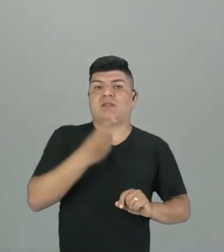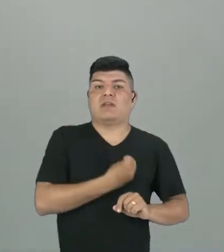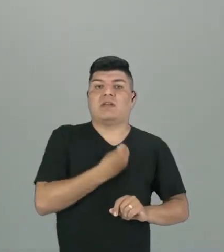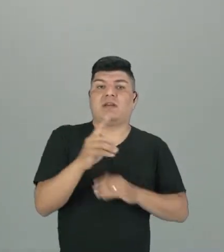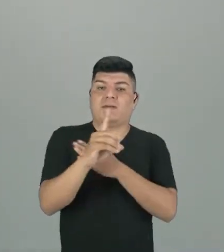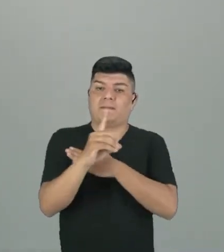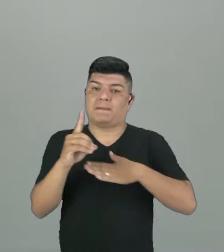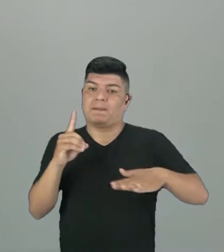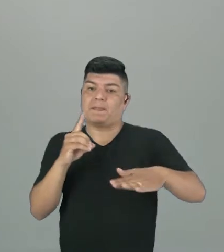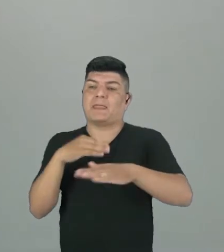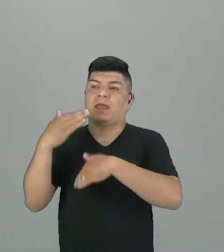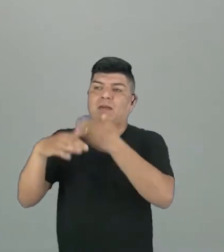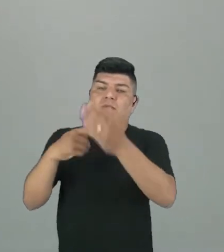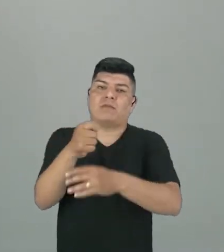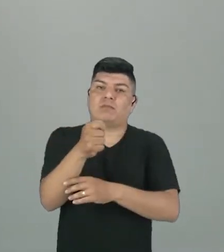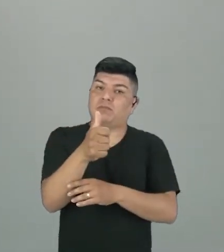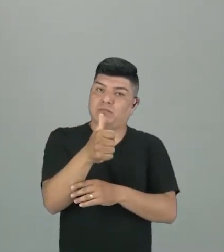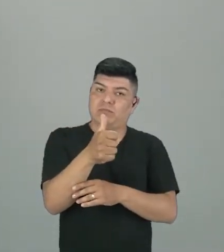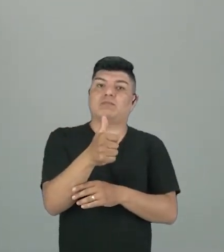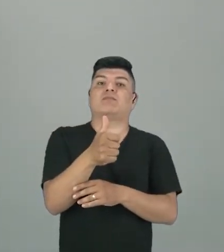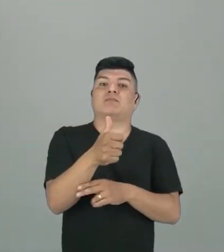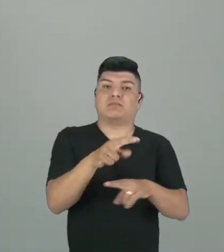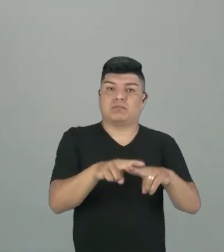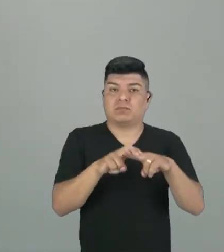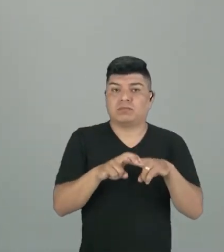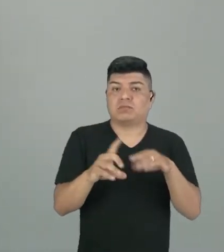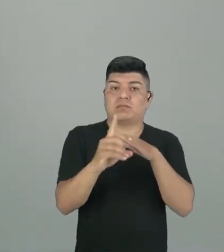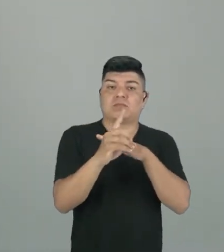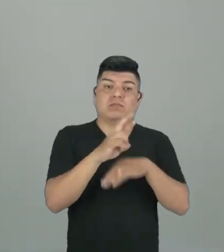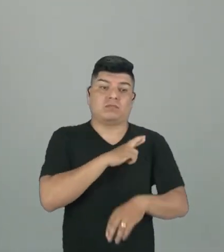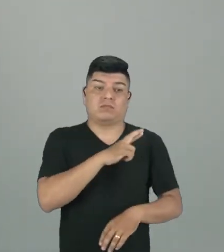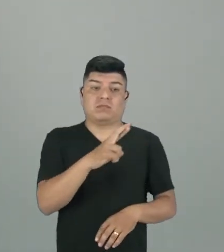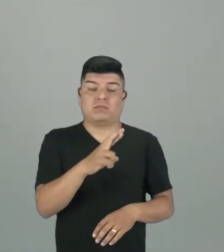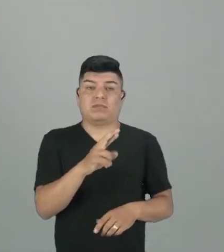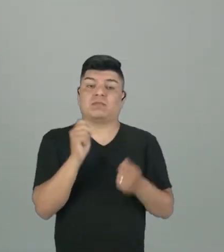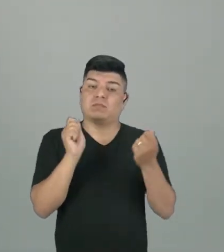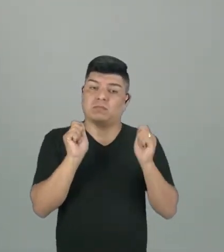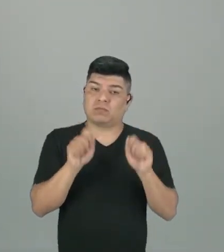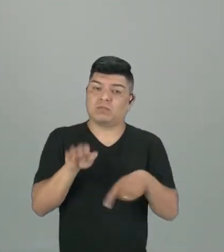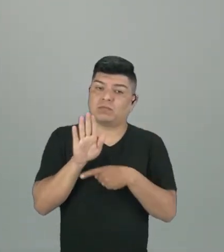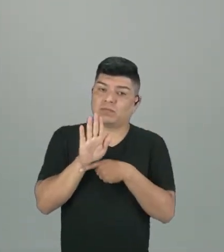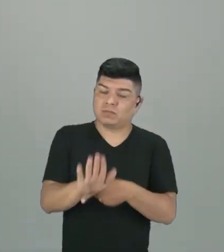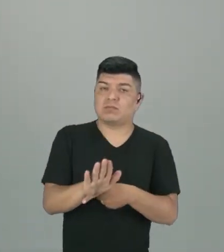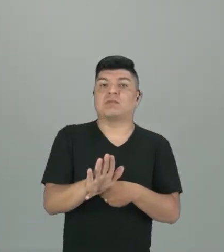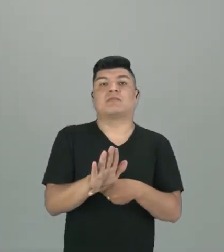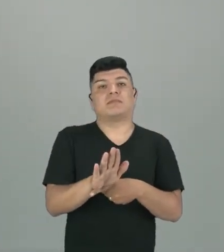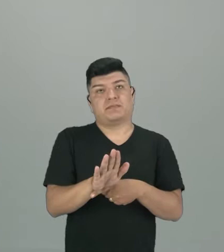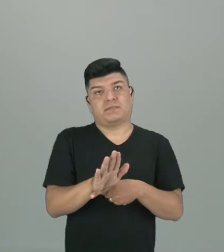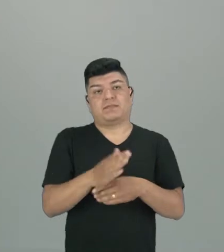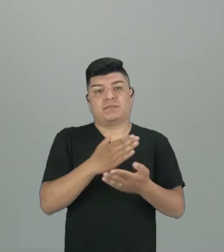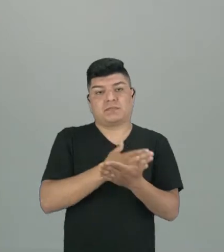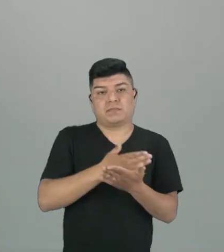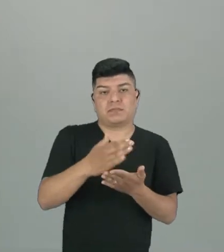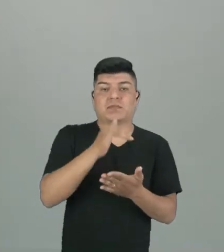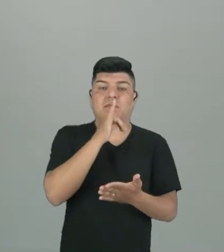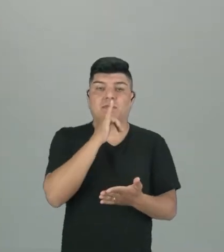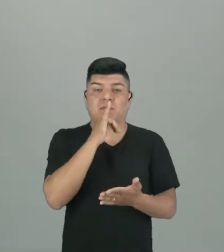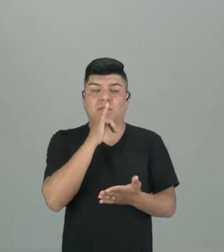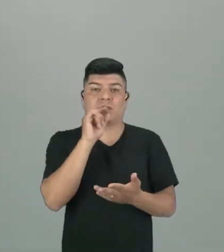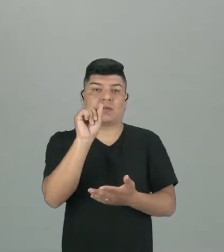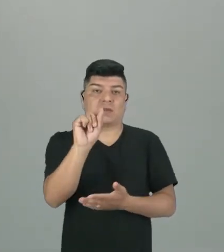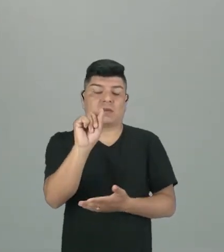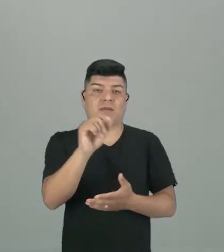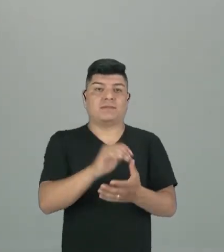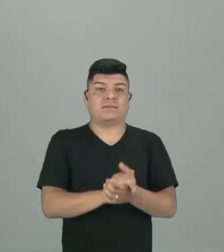evoluiu pouco. Daí tá que as religiões poderiam contribuir muito, começando por um exemplo de quê?